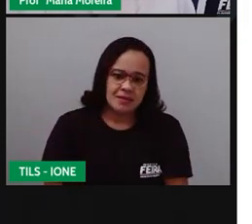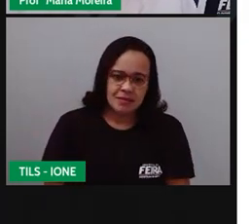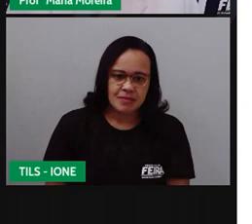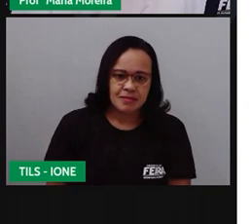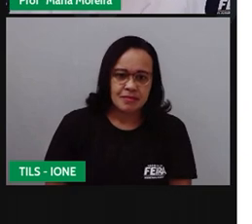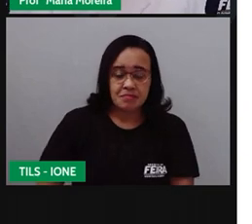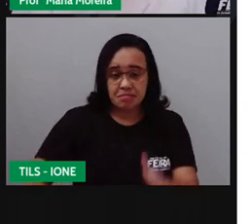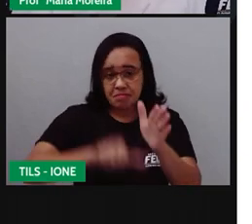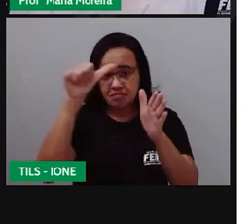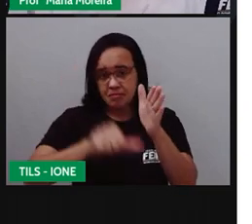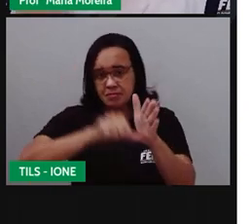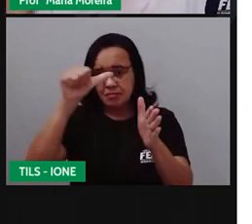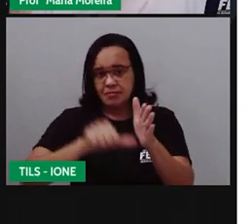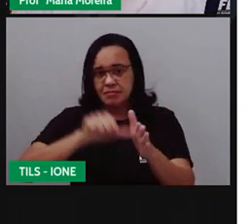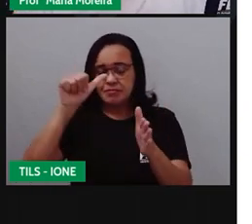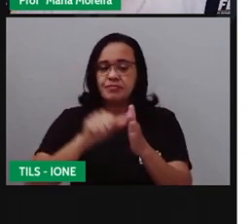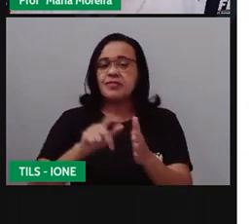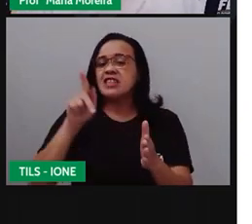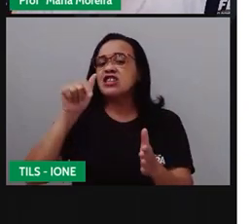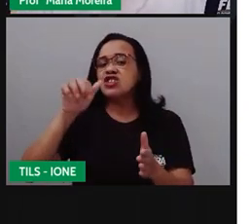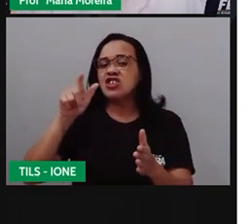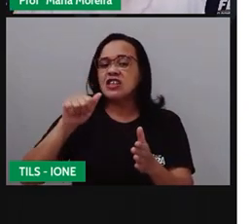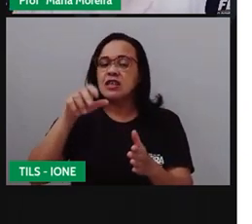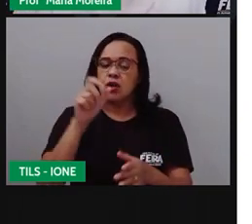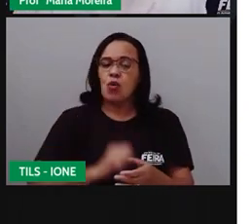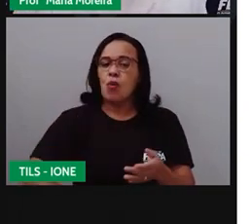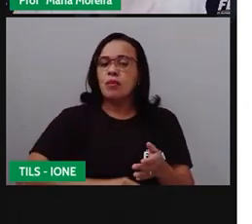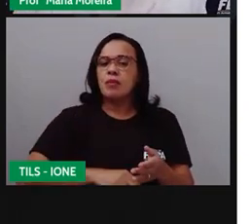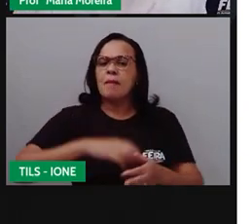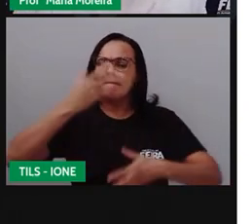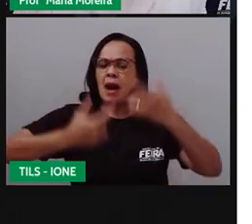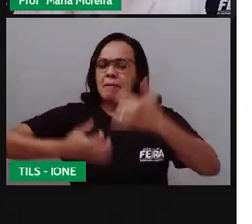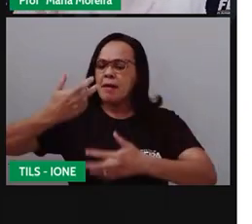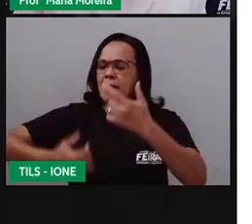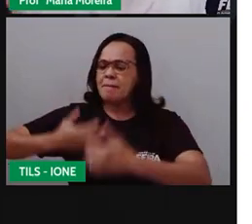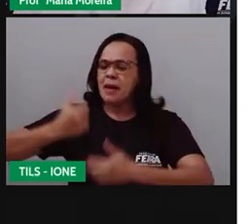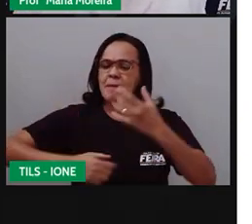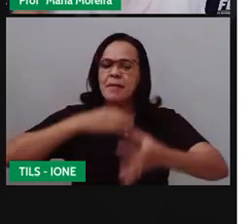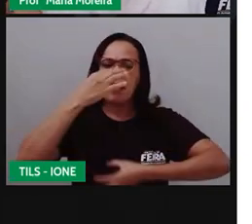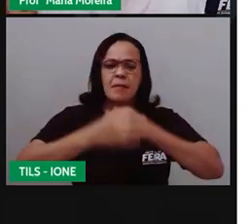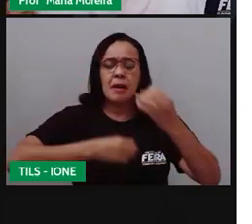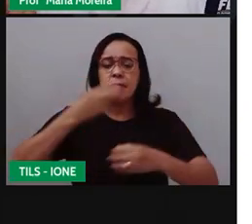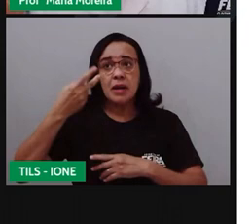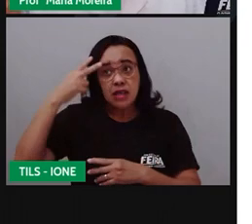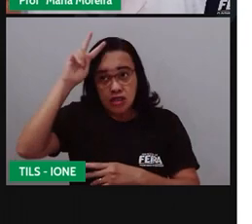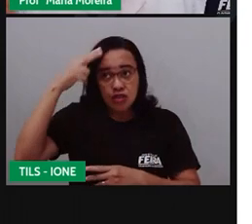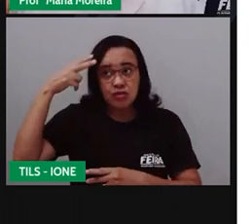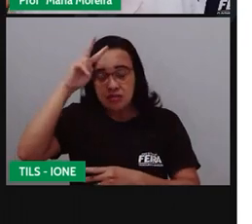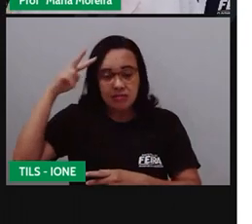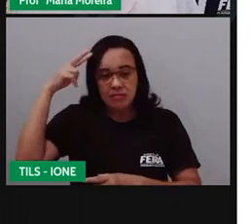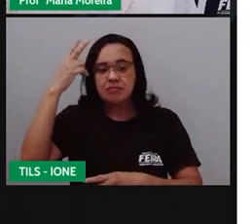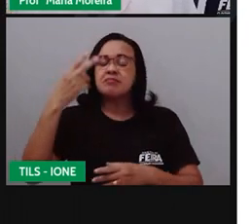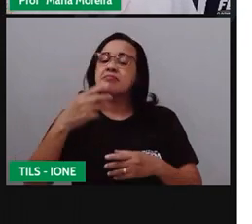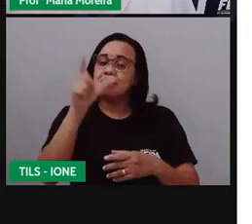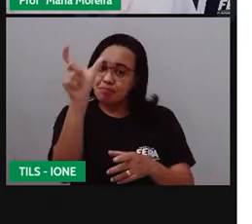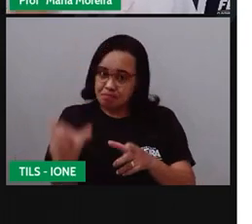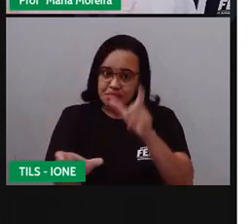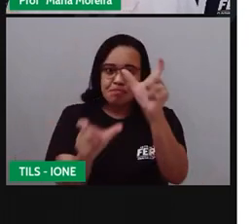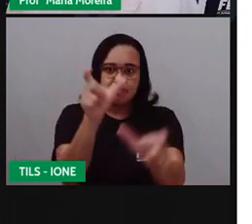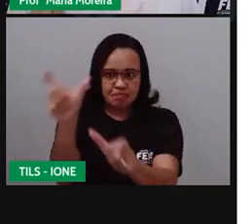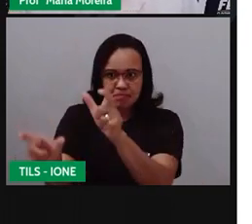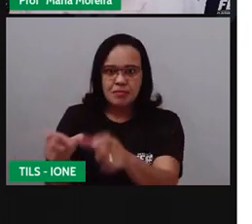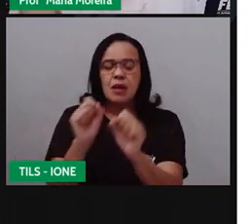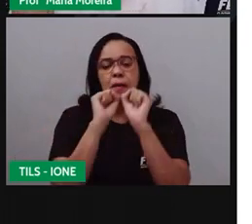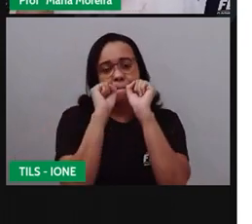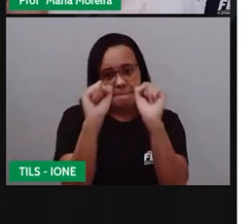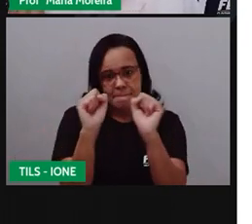características. Primeiro, é um gênero narrativo. Por que é um gênero narrativo? Porque está contando a história de alguma coisa. Nesse